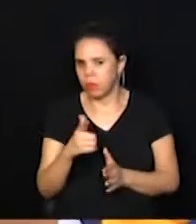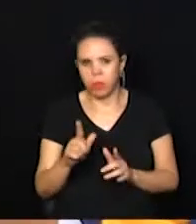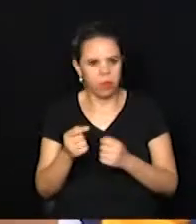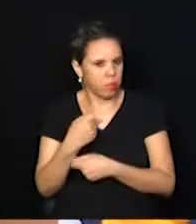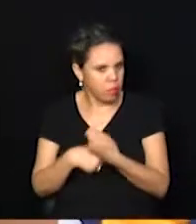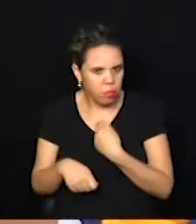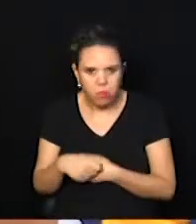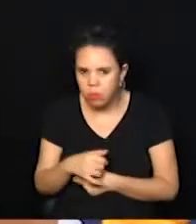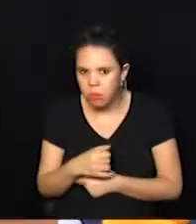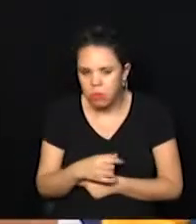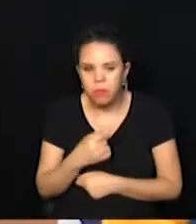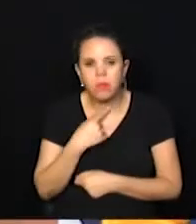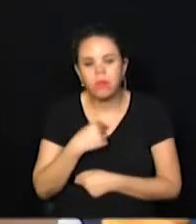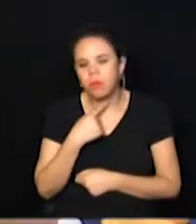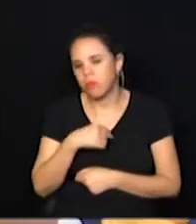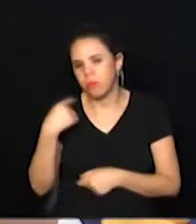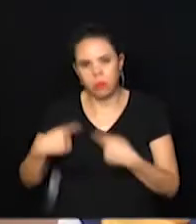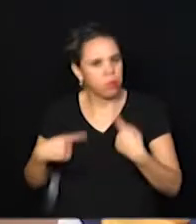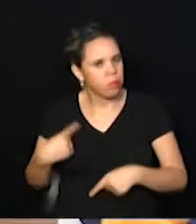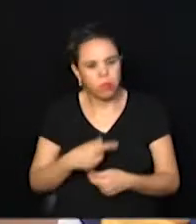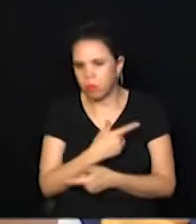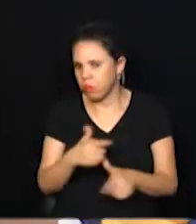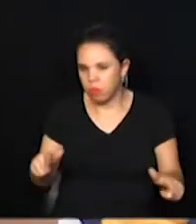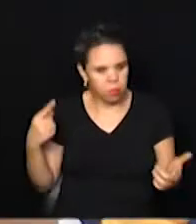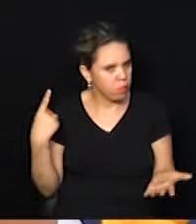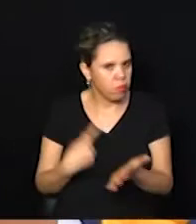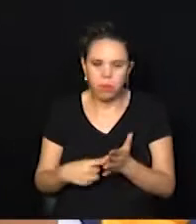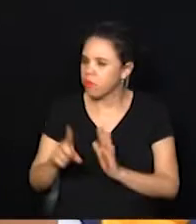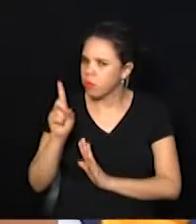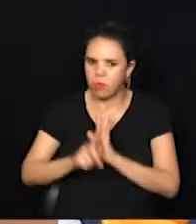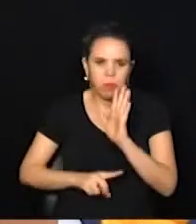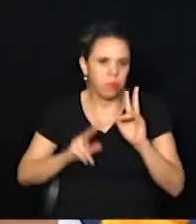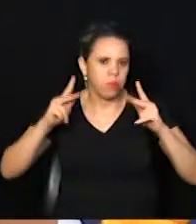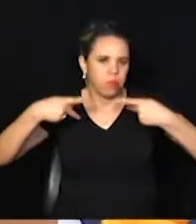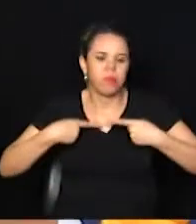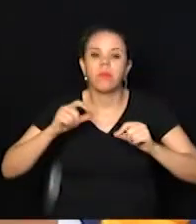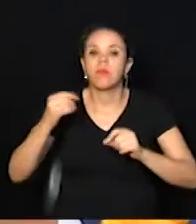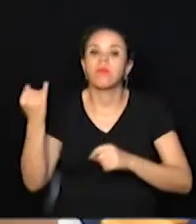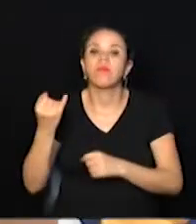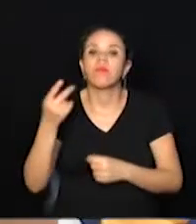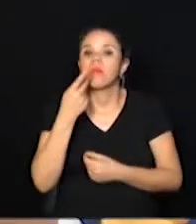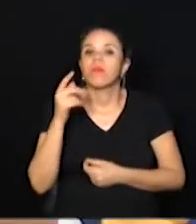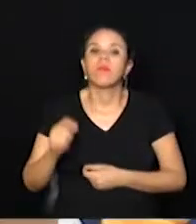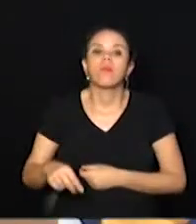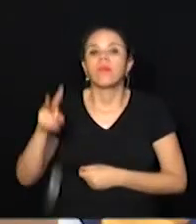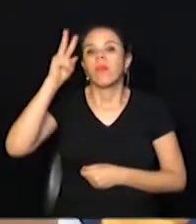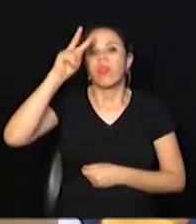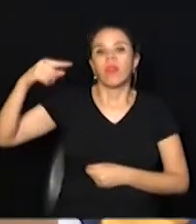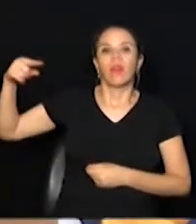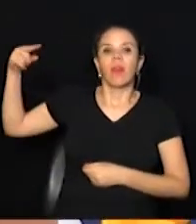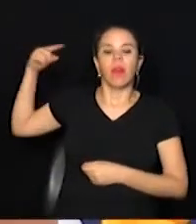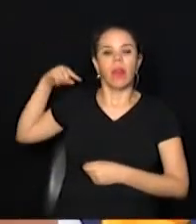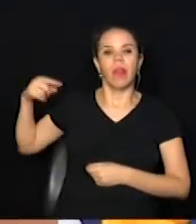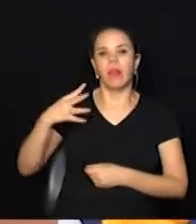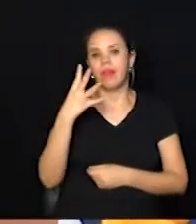acaso, mas por vontade política de governos que não têm compromisso com direitos humanos. E aqui é importante relembrar, foram